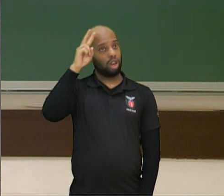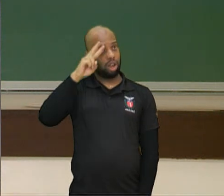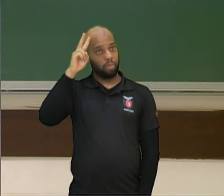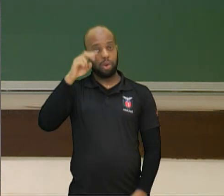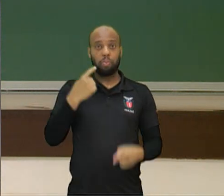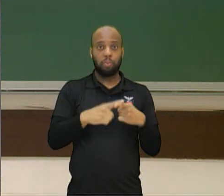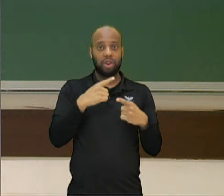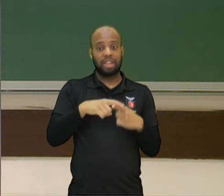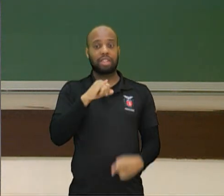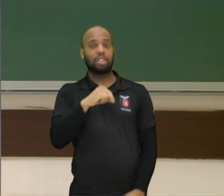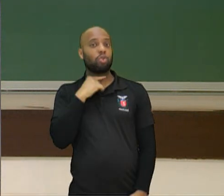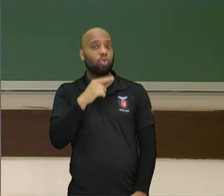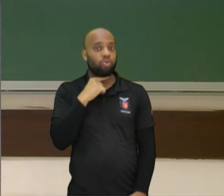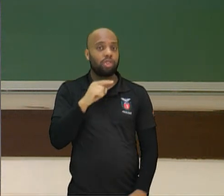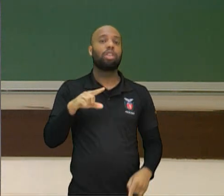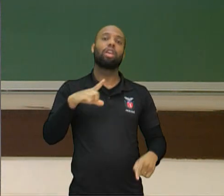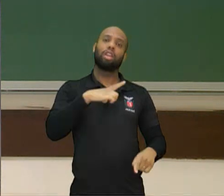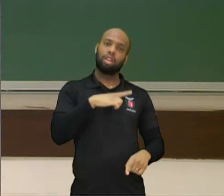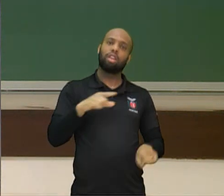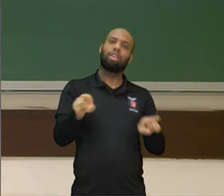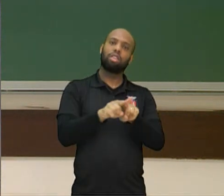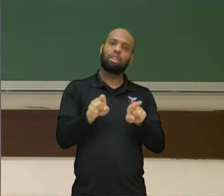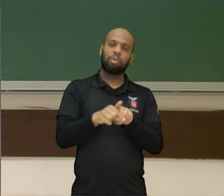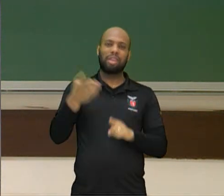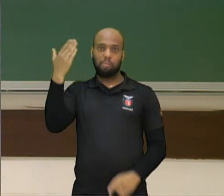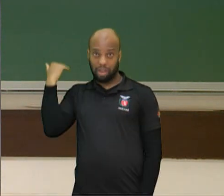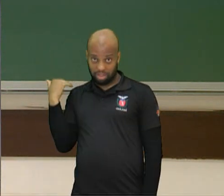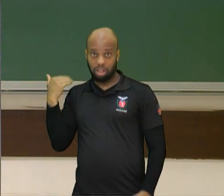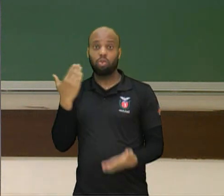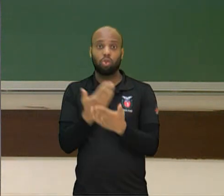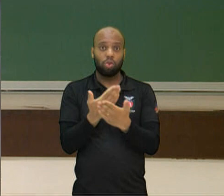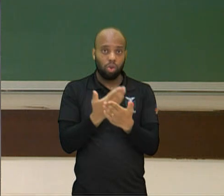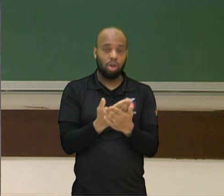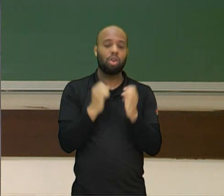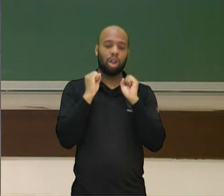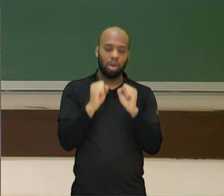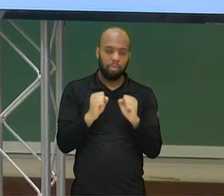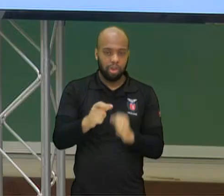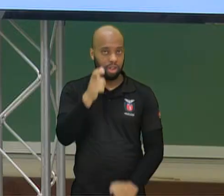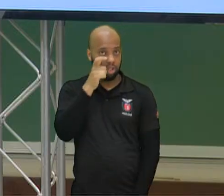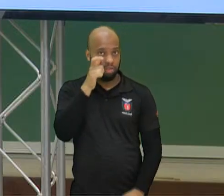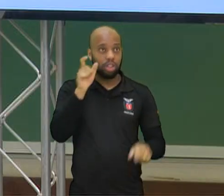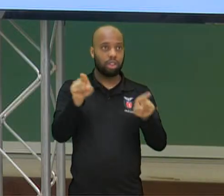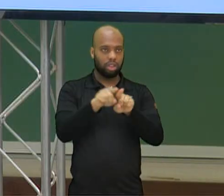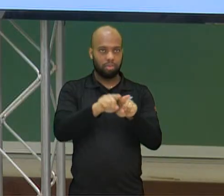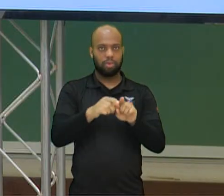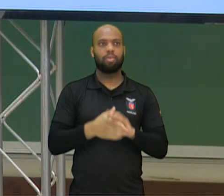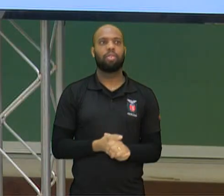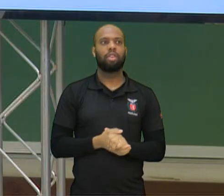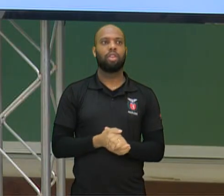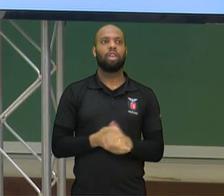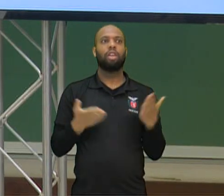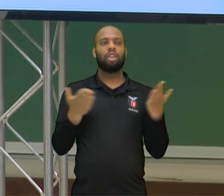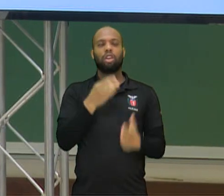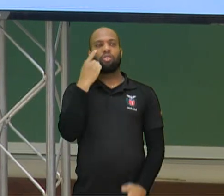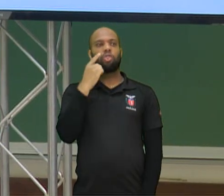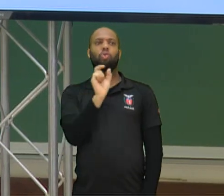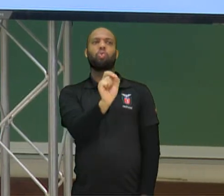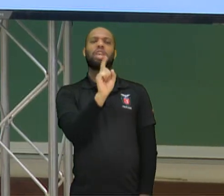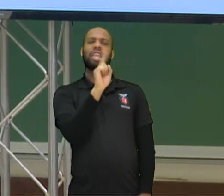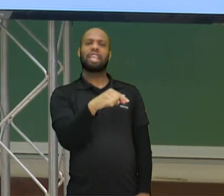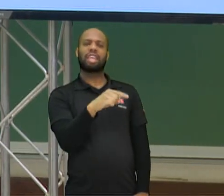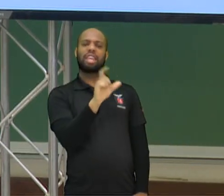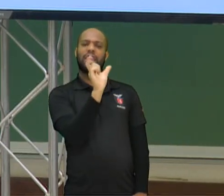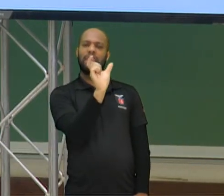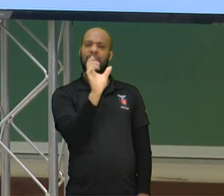alguma dúvida, ainda nós temos as aulas anteriores que vocês podem assistir. Então, vamos lá. O que é o termo